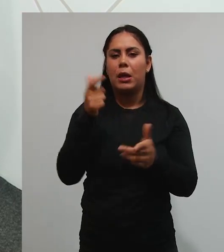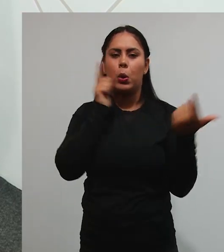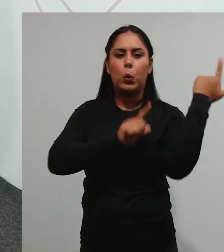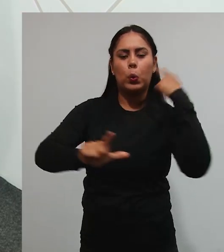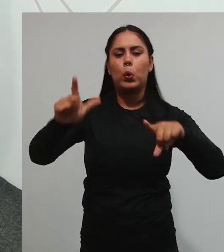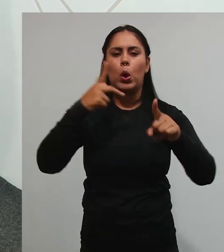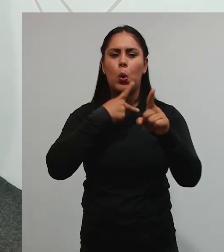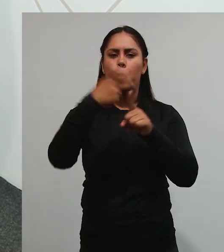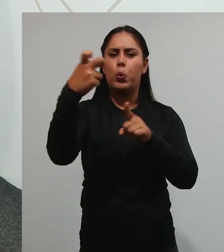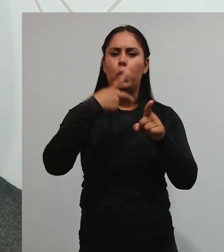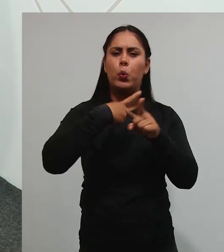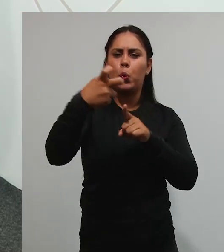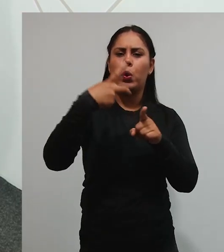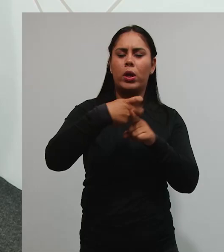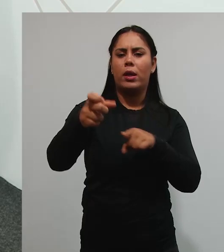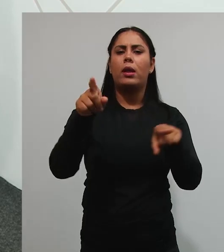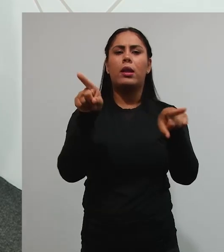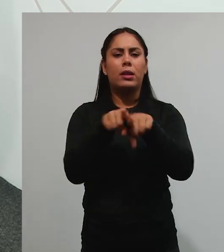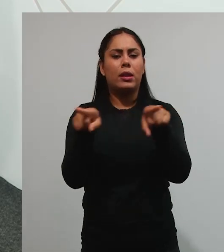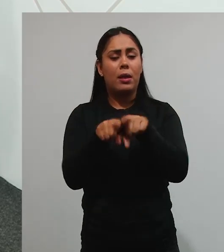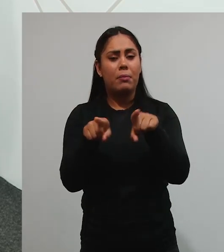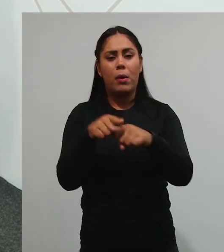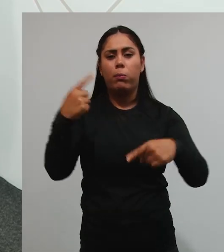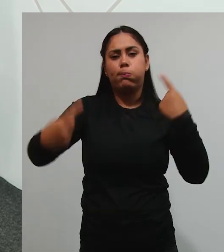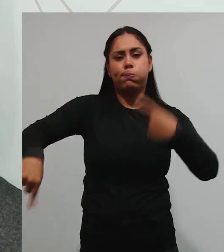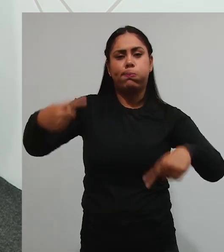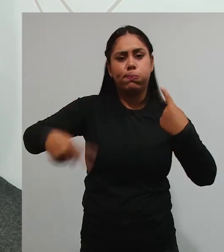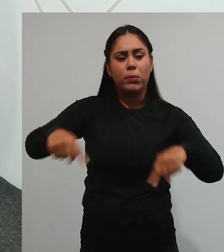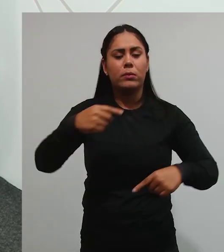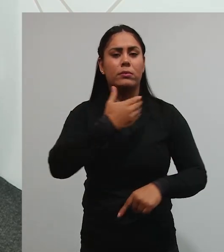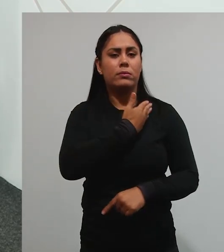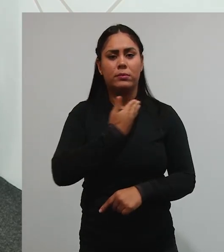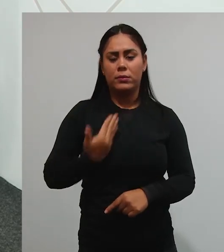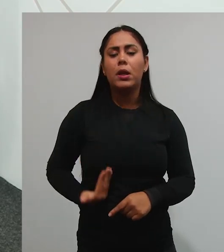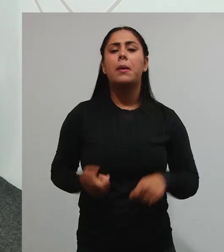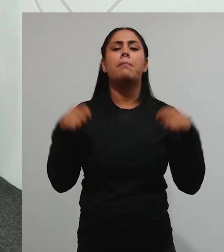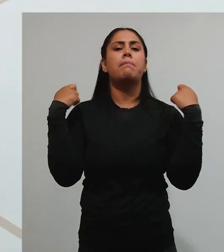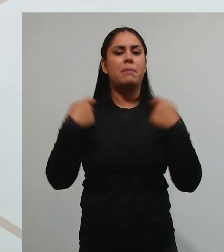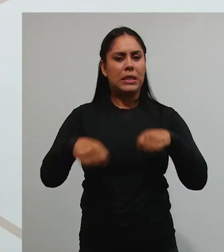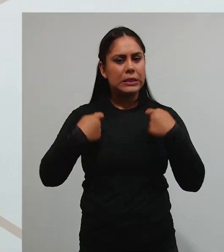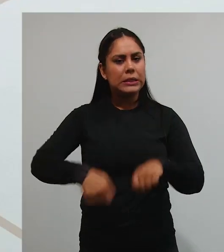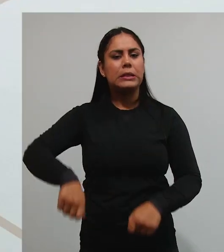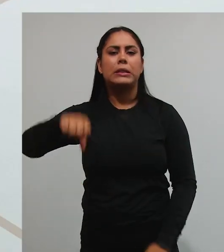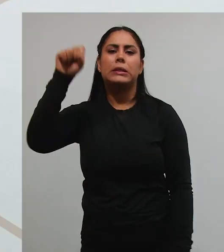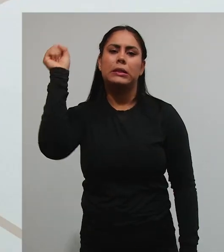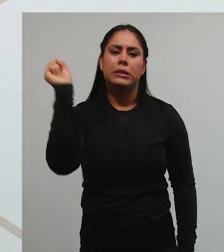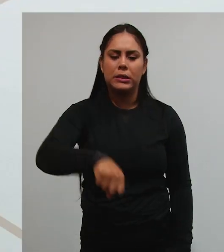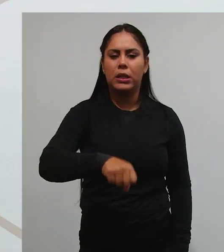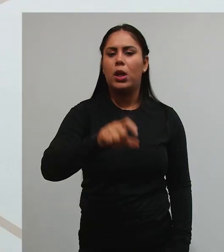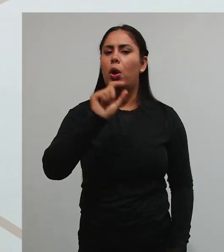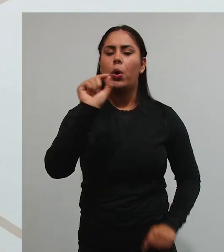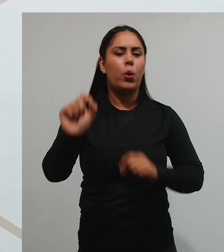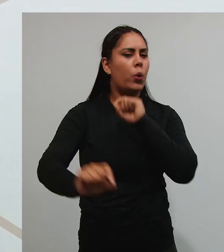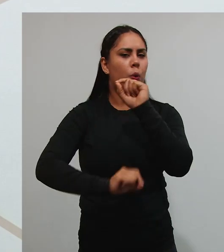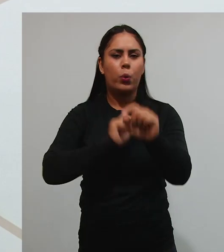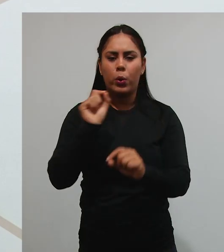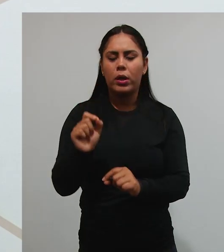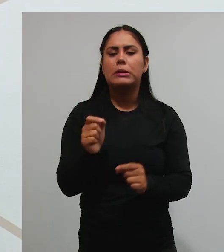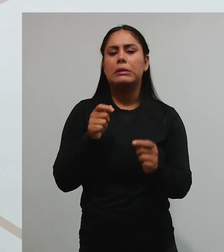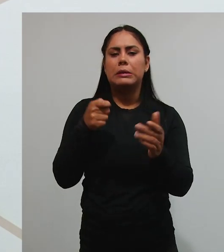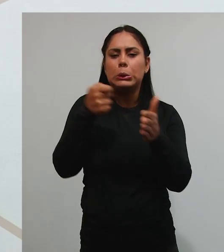enfrentemos para essas conquistas, e quanto ainda de políticas públicas precisam ser